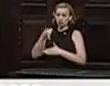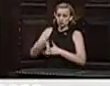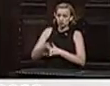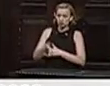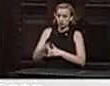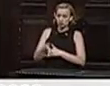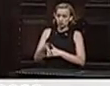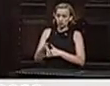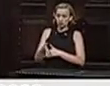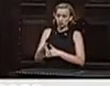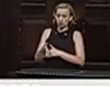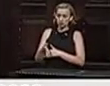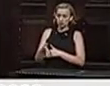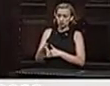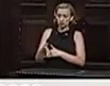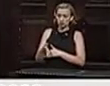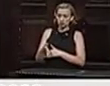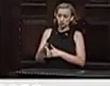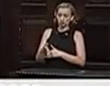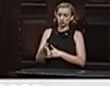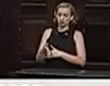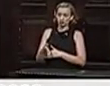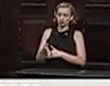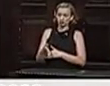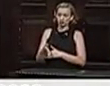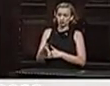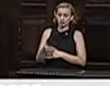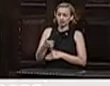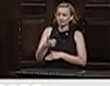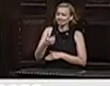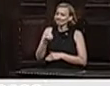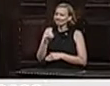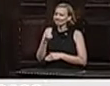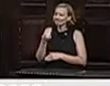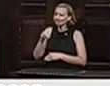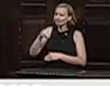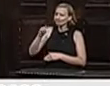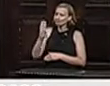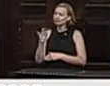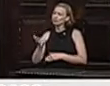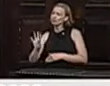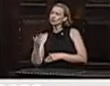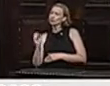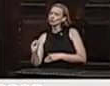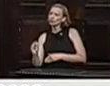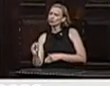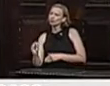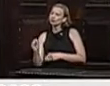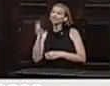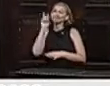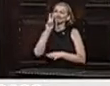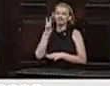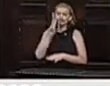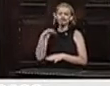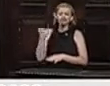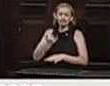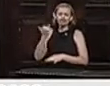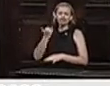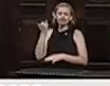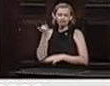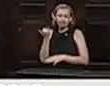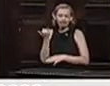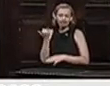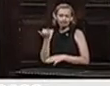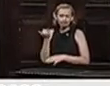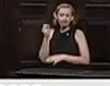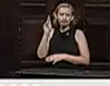com um déficit de 10 bilhões. 10 bilhões. E é importante lembrar que há um histórico